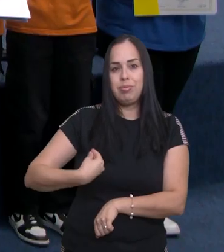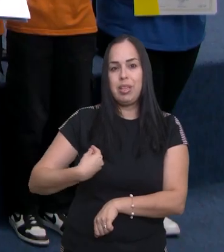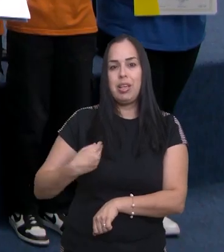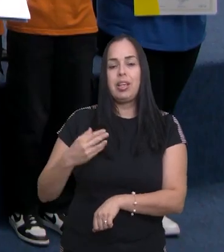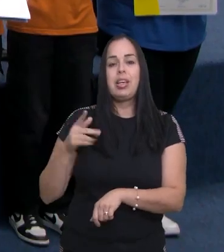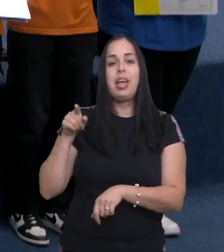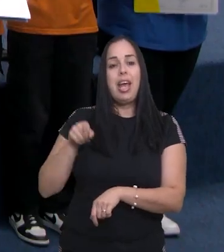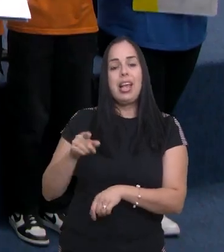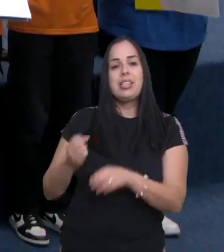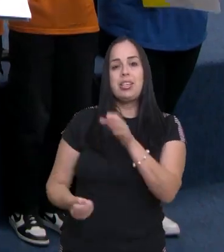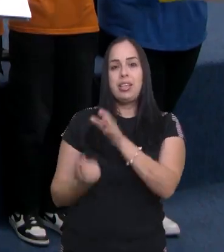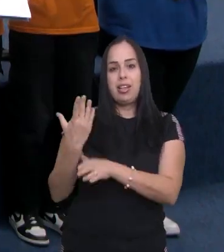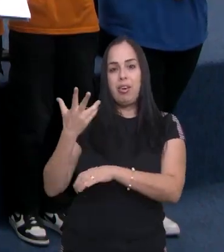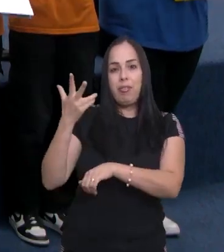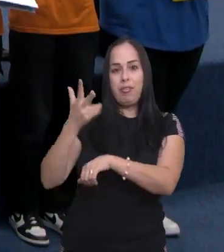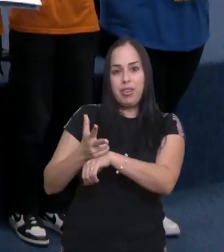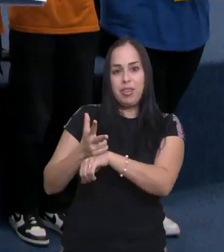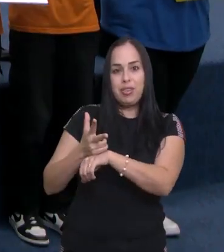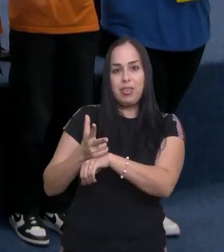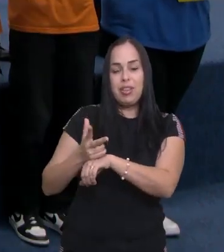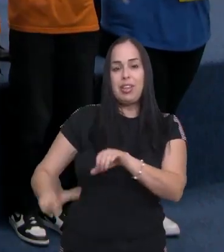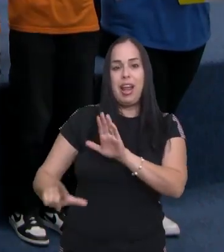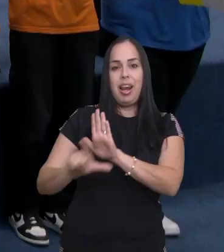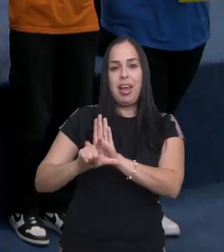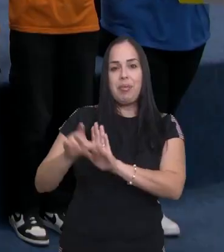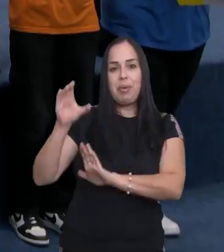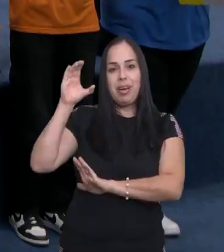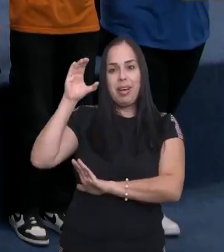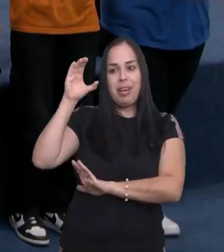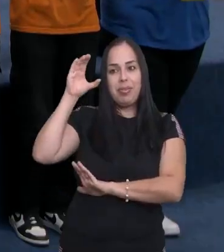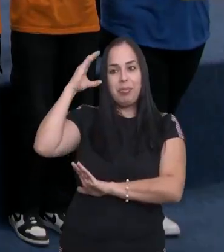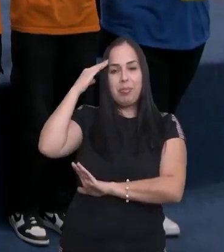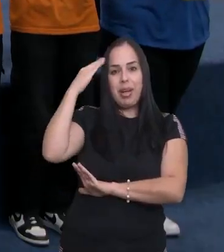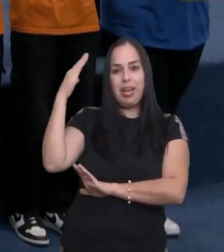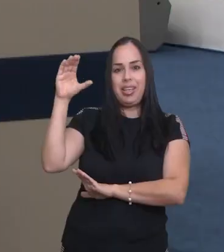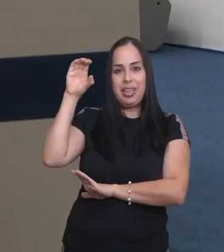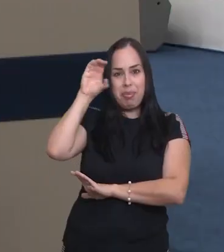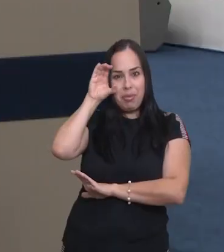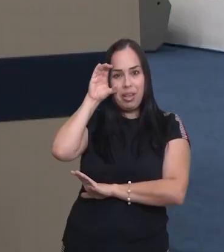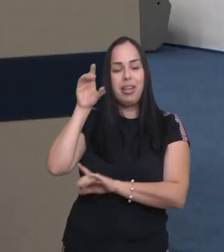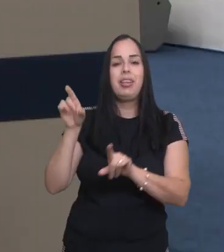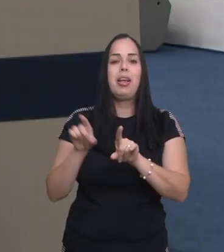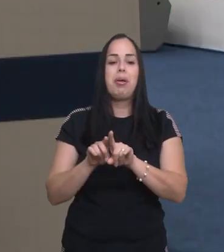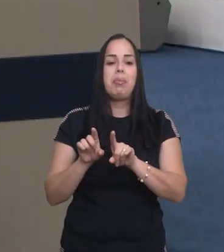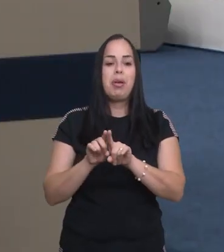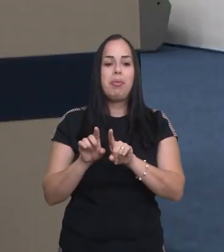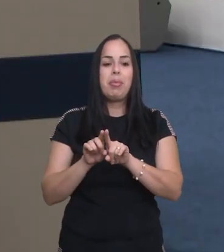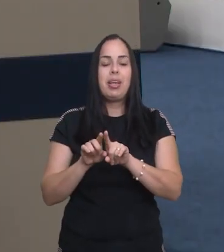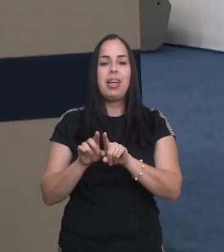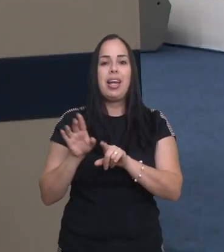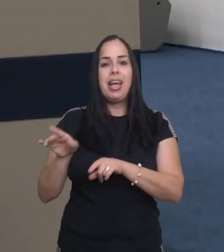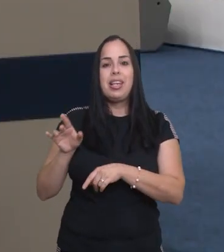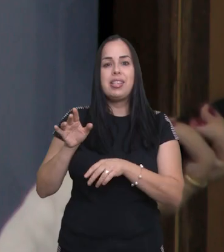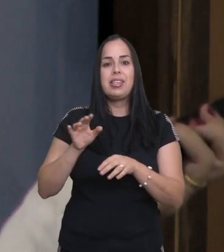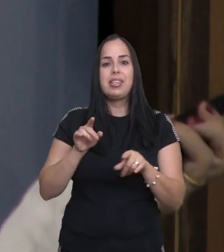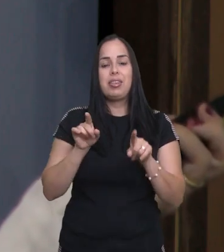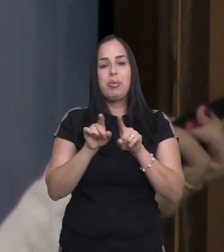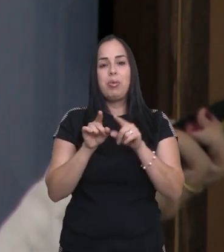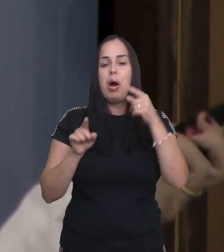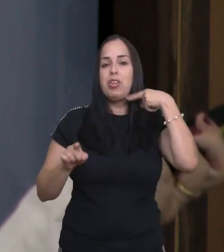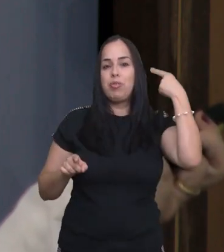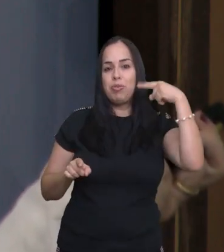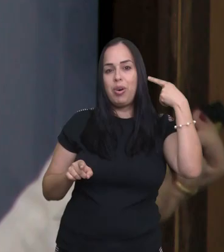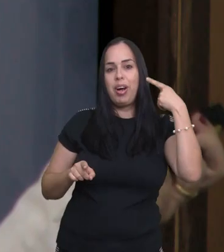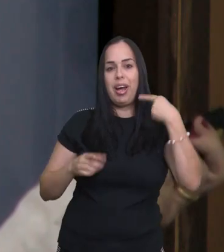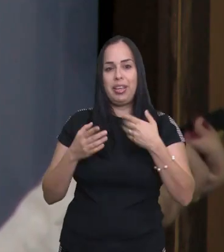fizeram um vídeo sobre a Lei Maria da Penha para marcar o Dia Internacional da Mulher. Também acompanhou os trabalhos do plenário a